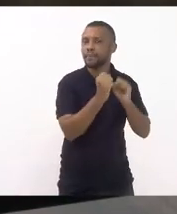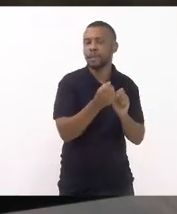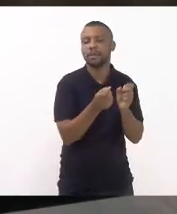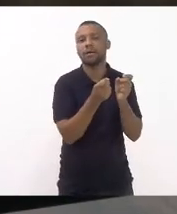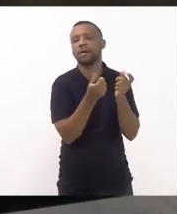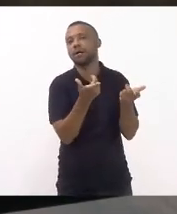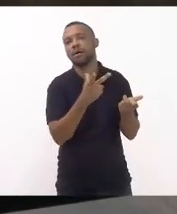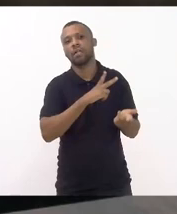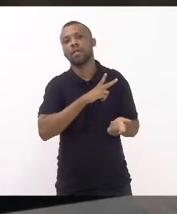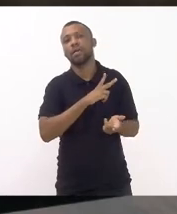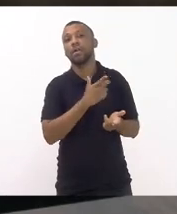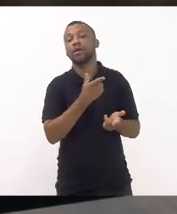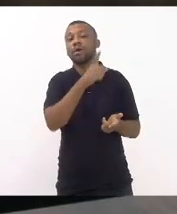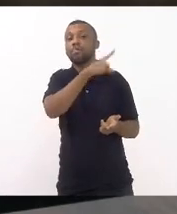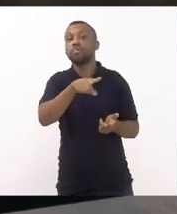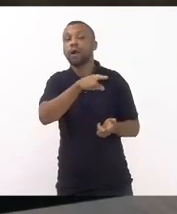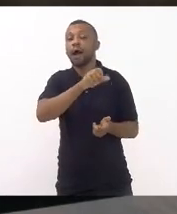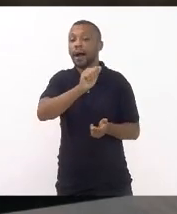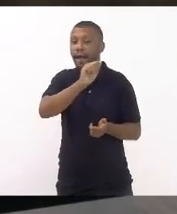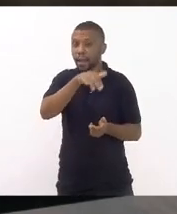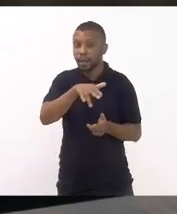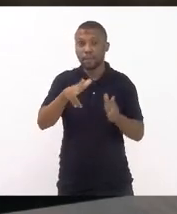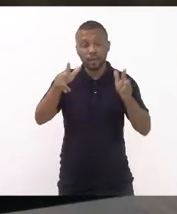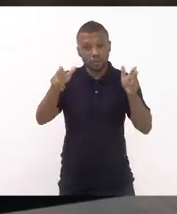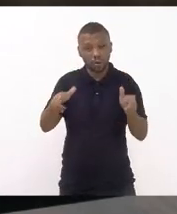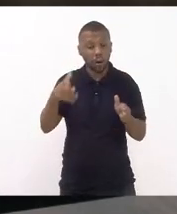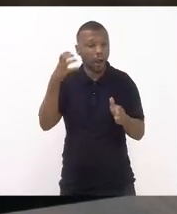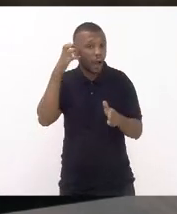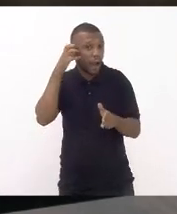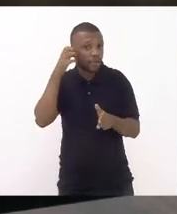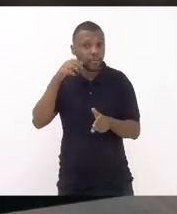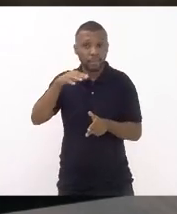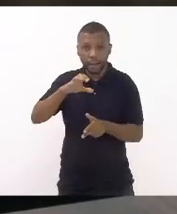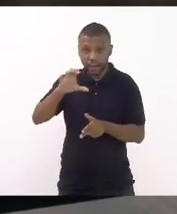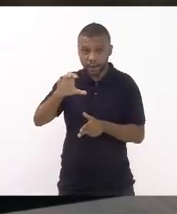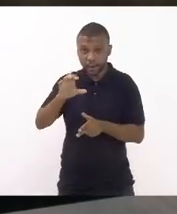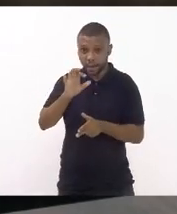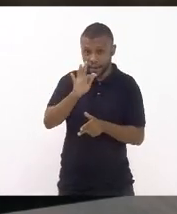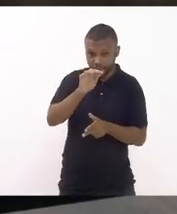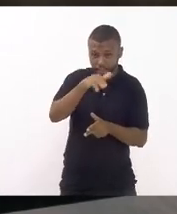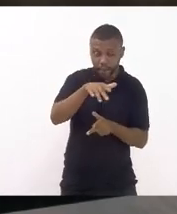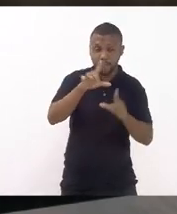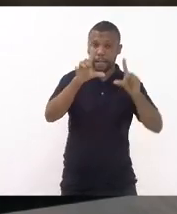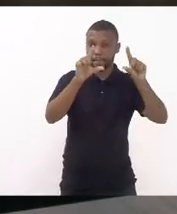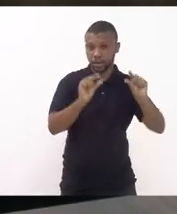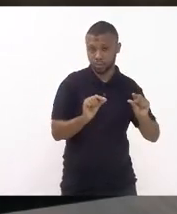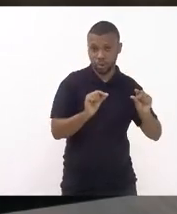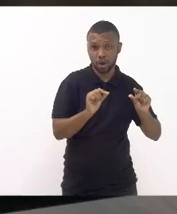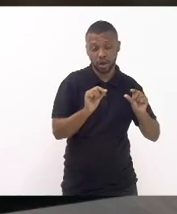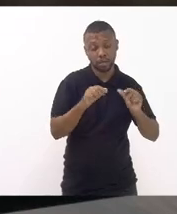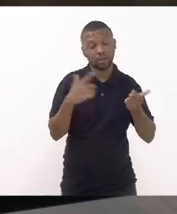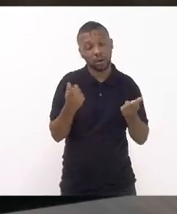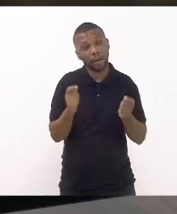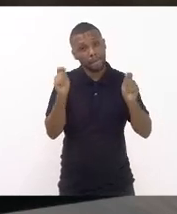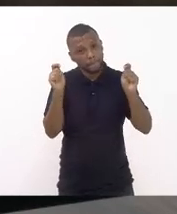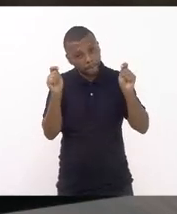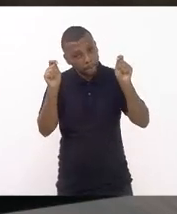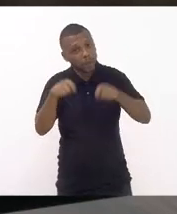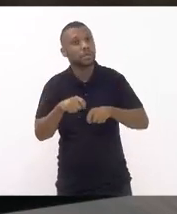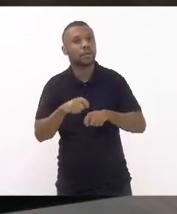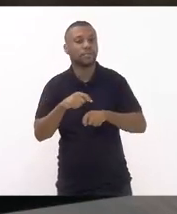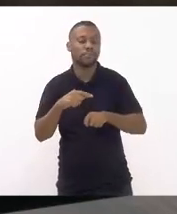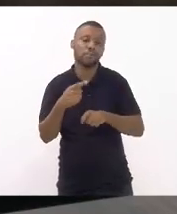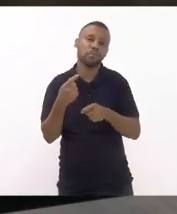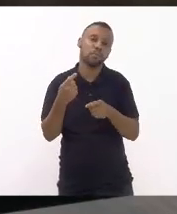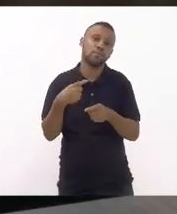sinais em AM de rádios como a Rádio MEC, porque o alcance da FM é muito menor e vai ser possível, vai ser